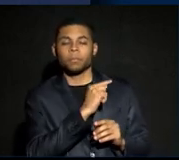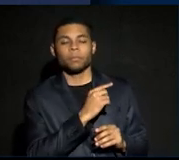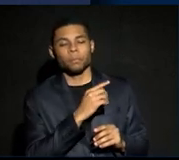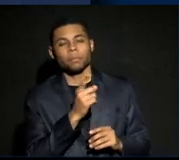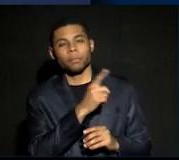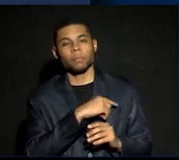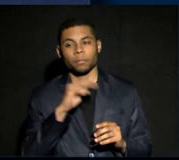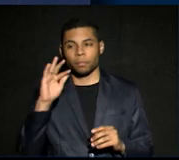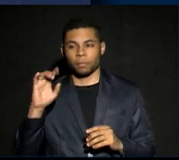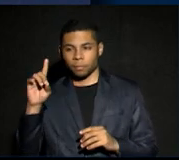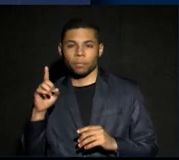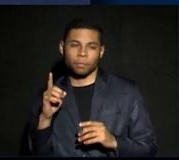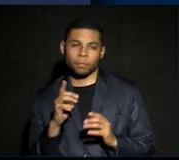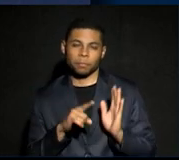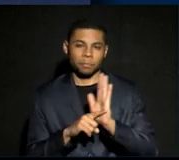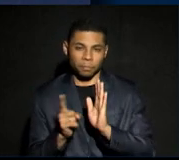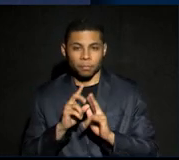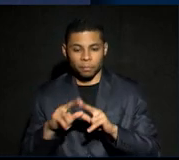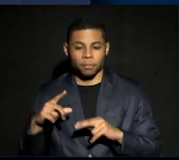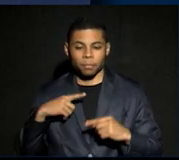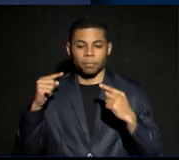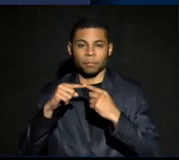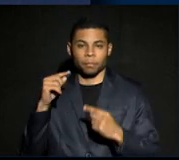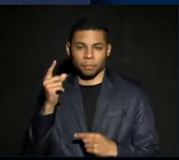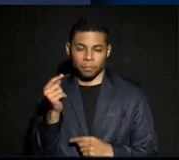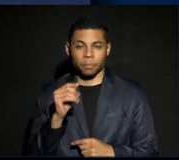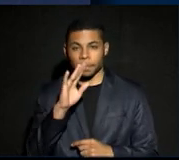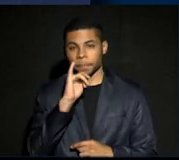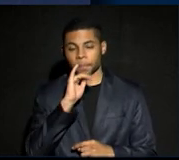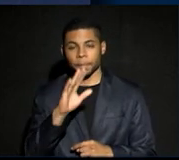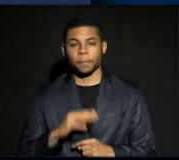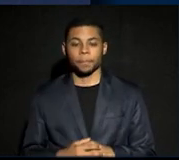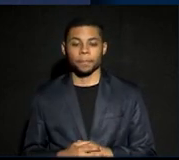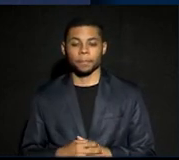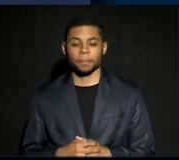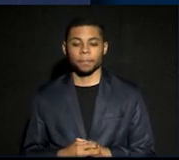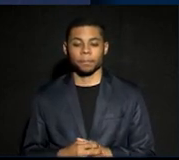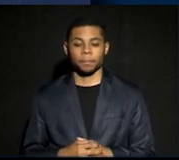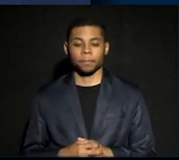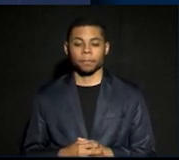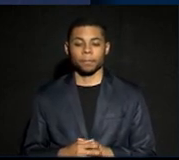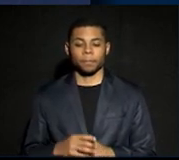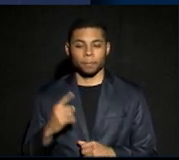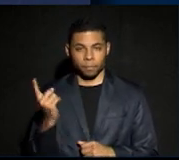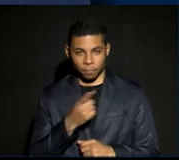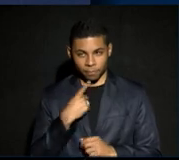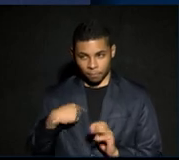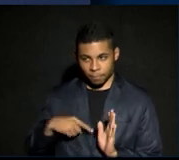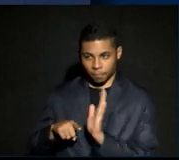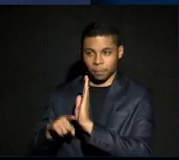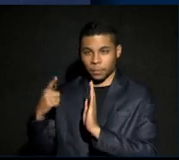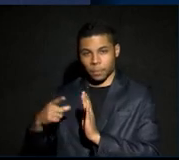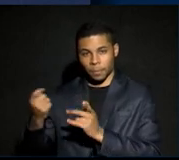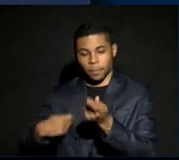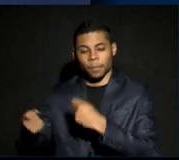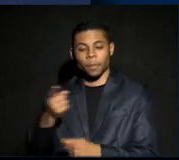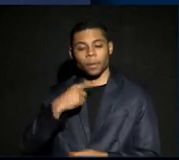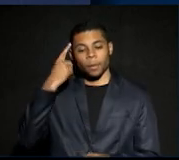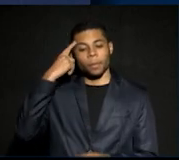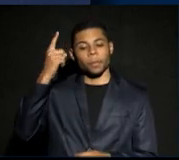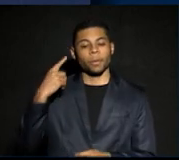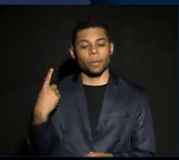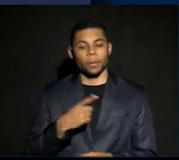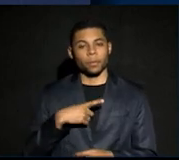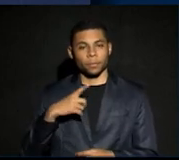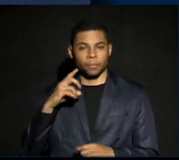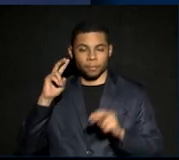Fed quanto se está no preço. Mas, assim, a nosso favor e a favor do mercado, a gente tem que lembrar que, quando a gente